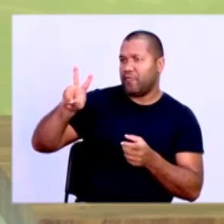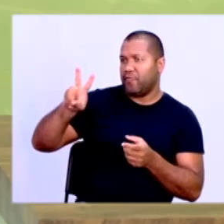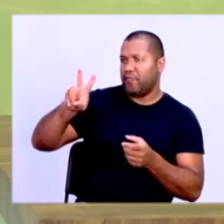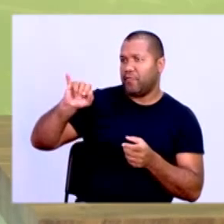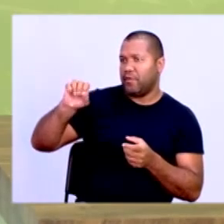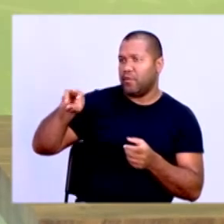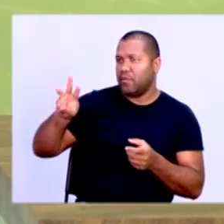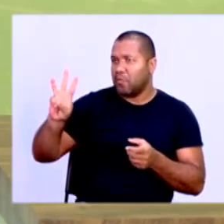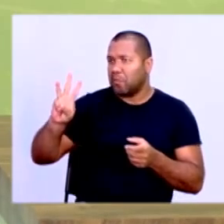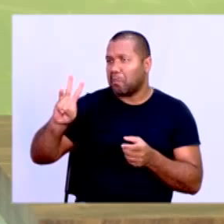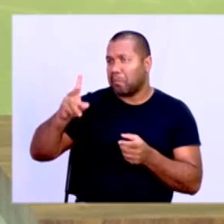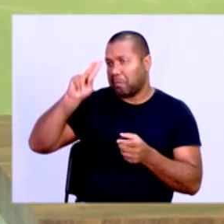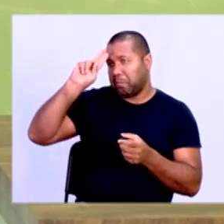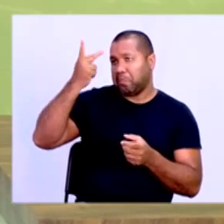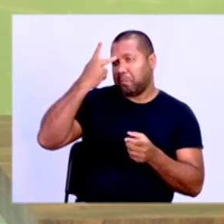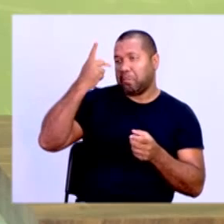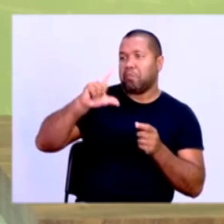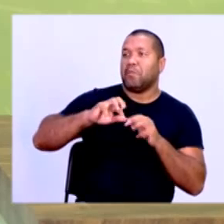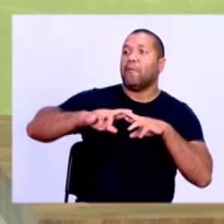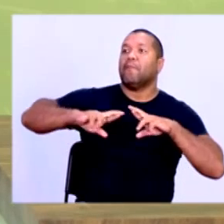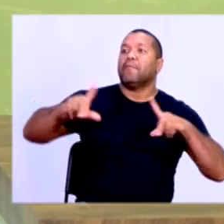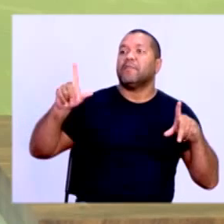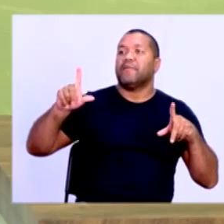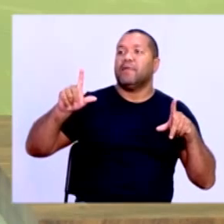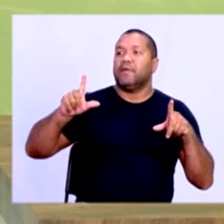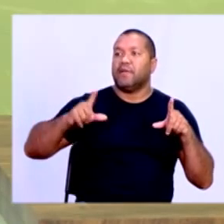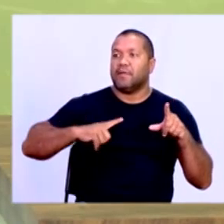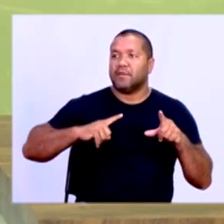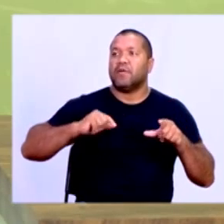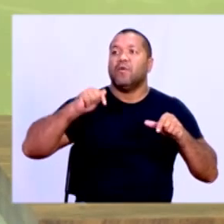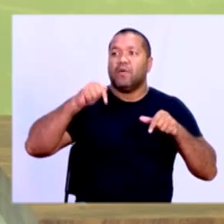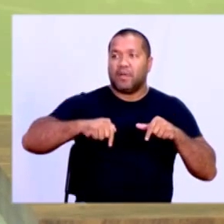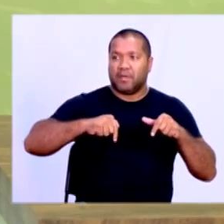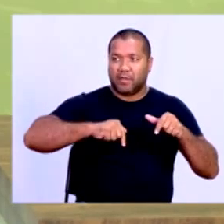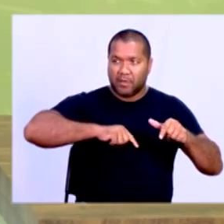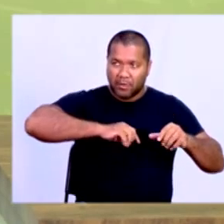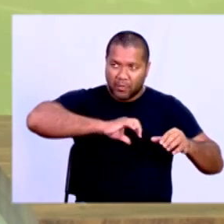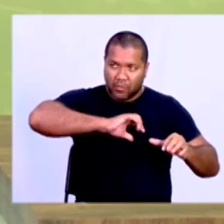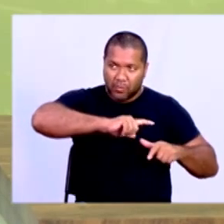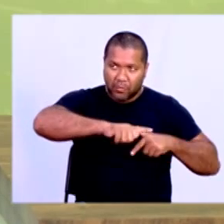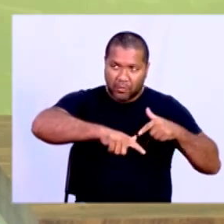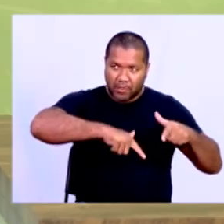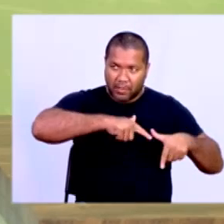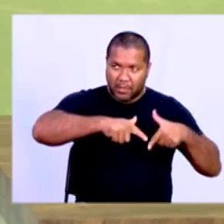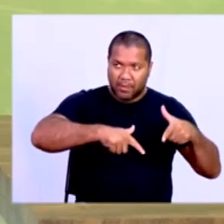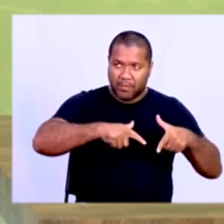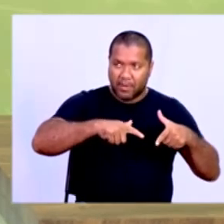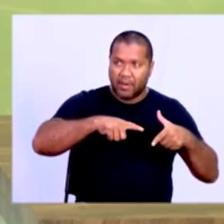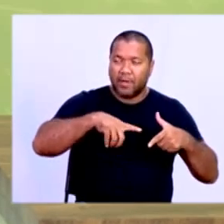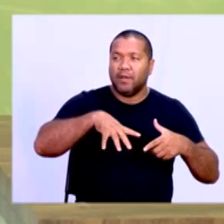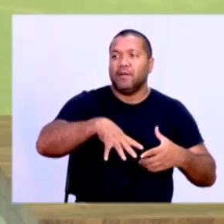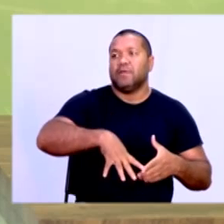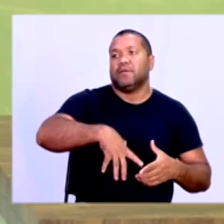na interface. São duas coisas distintas. Então, o tratamento, a recuperação e a manipulação de dados,